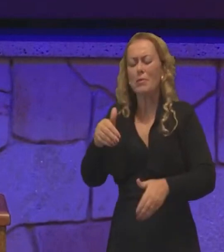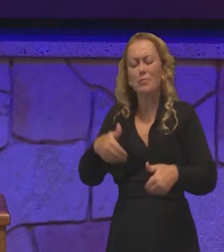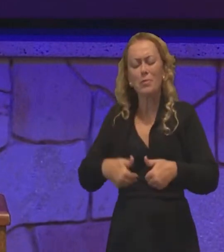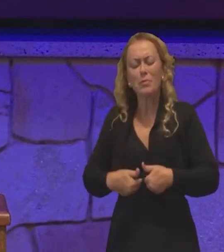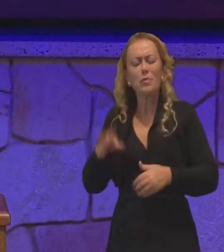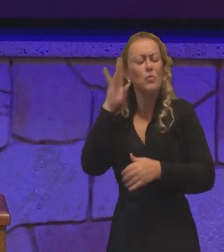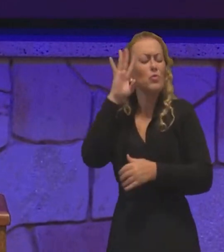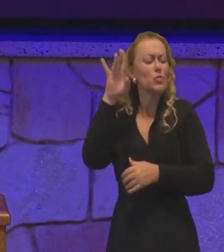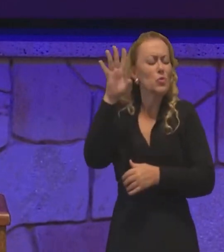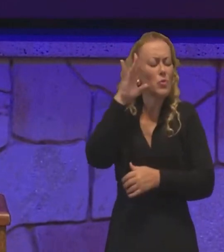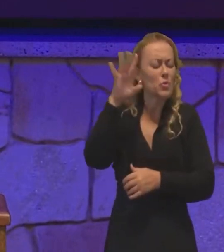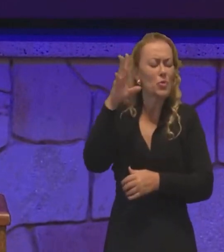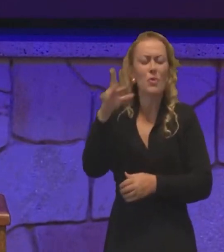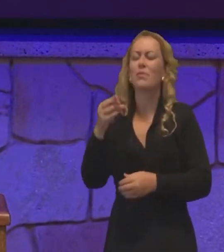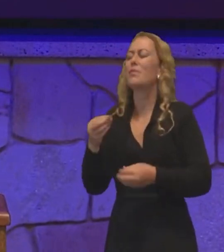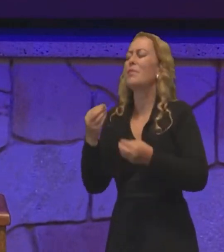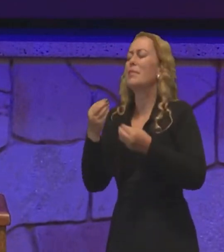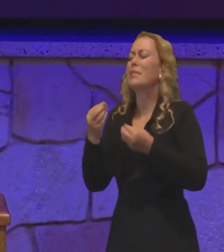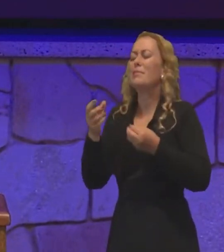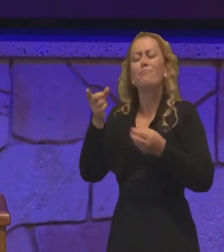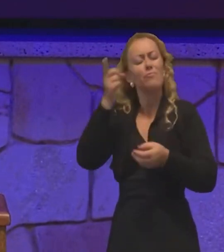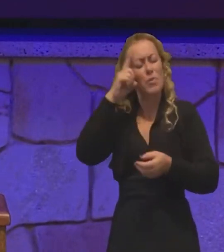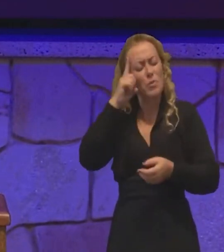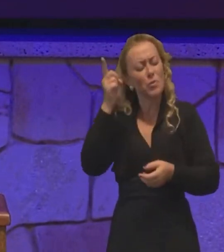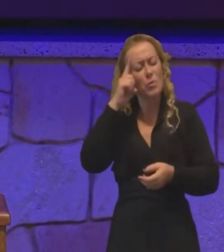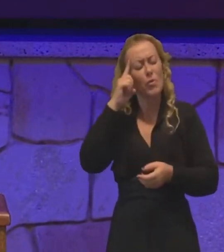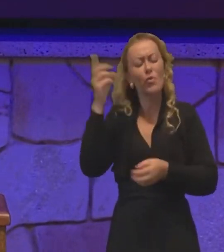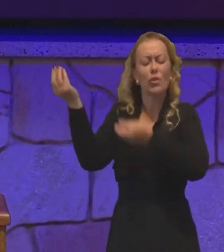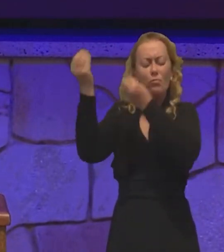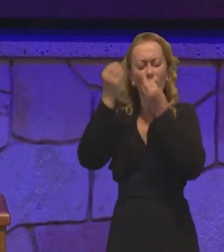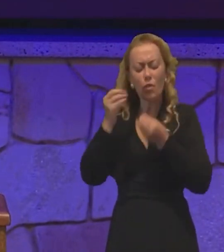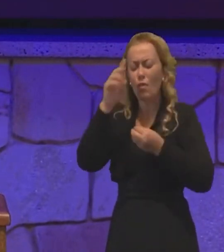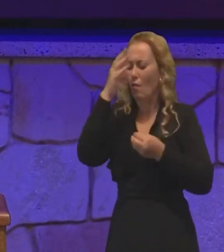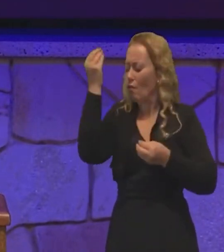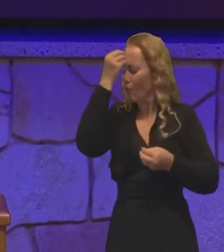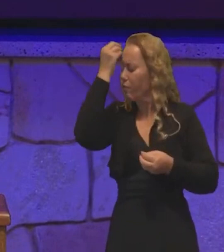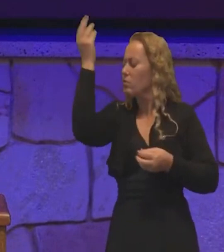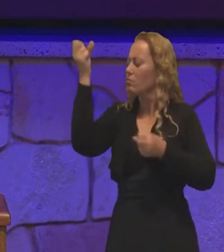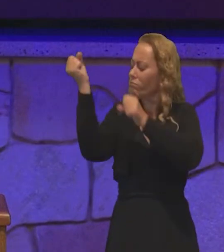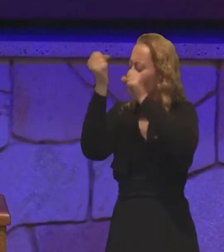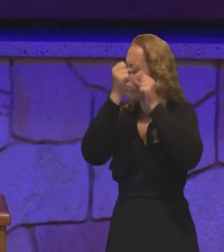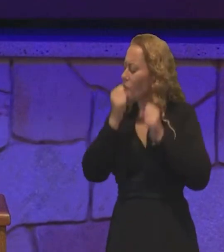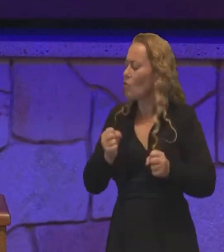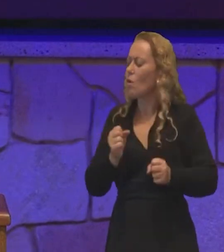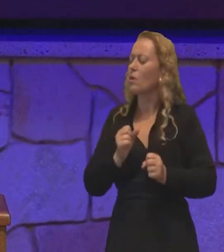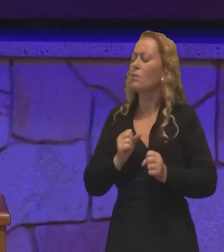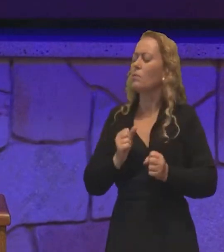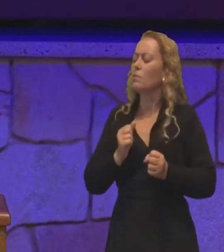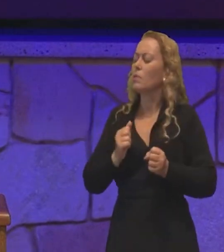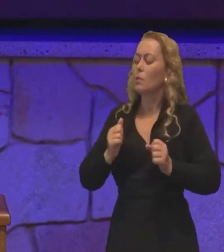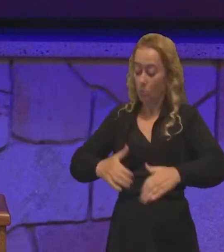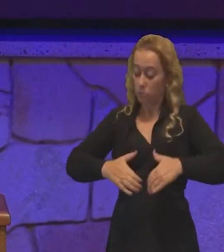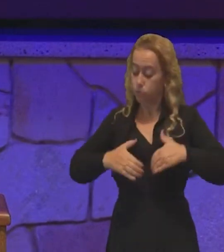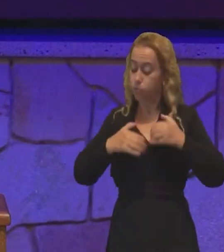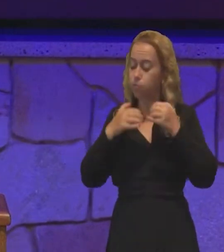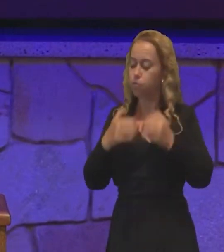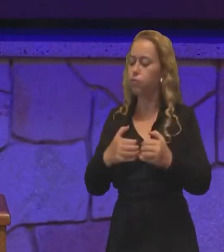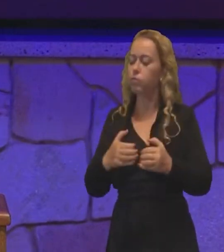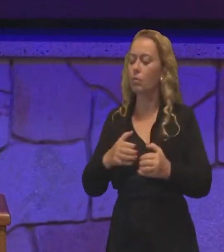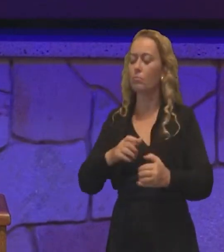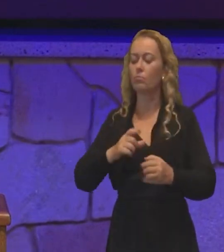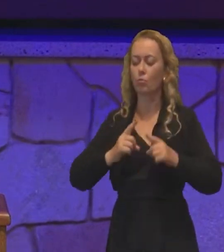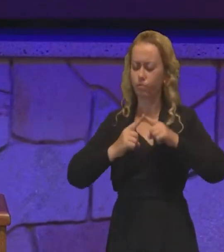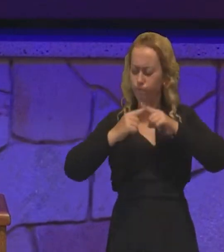isso, Senhor, nos alimente a cada dia, nos dê força, nos dê entendimento para continuarmos a nossa luta, os nossos